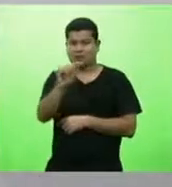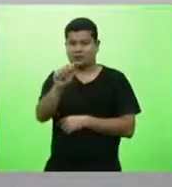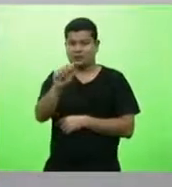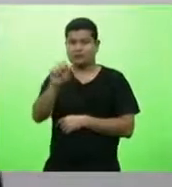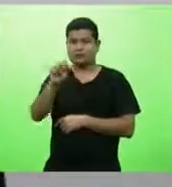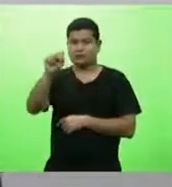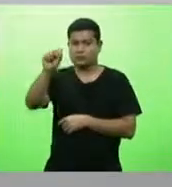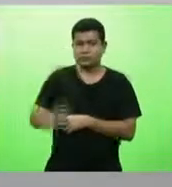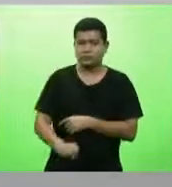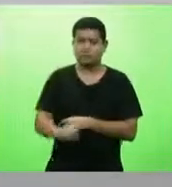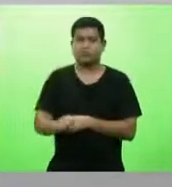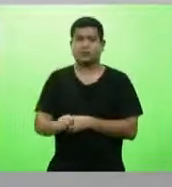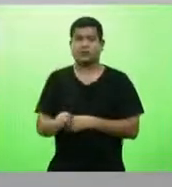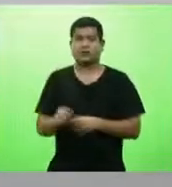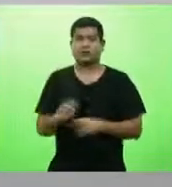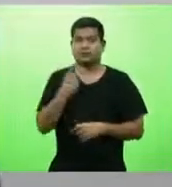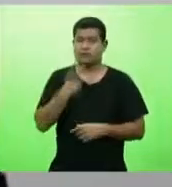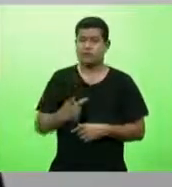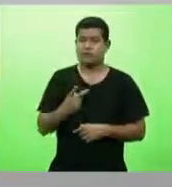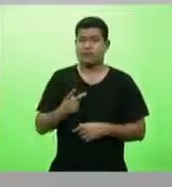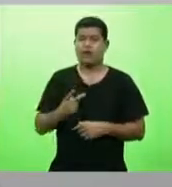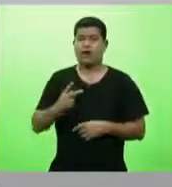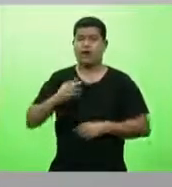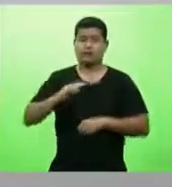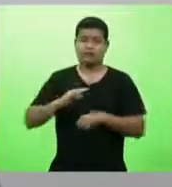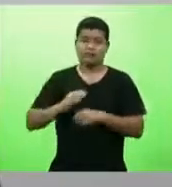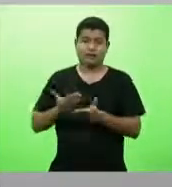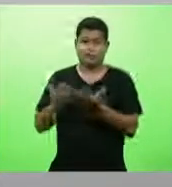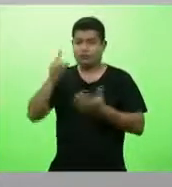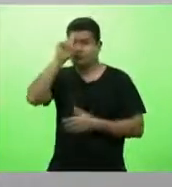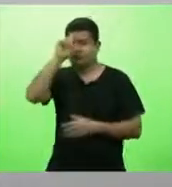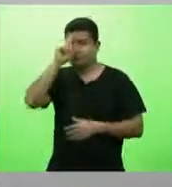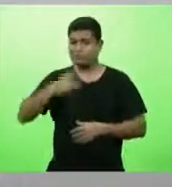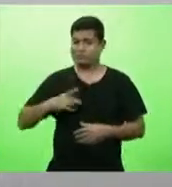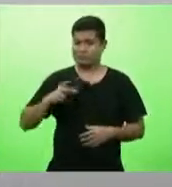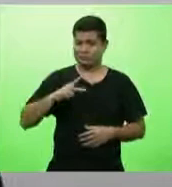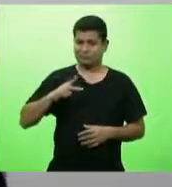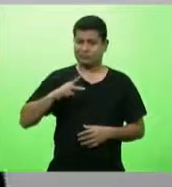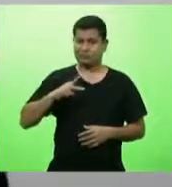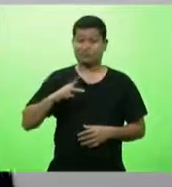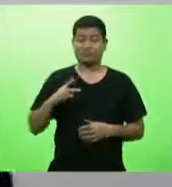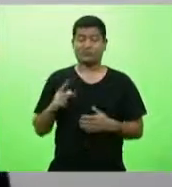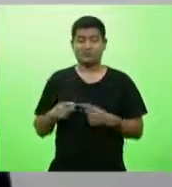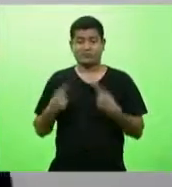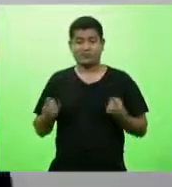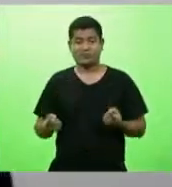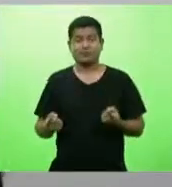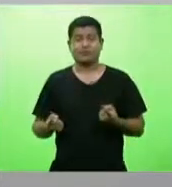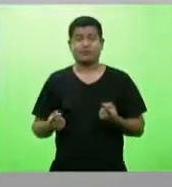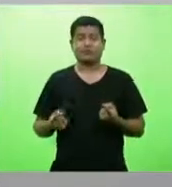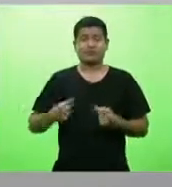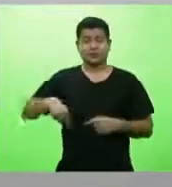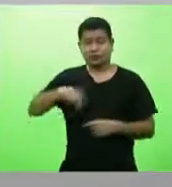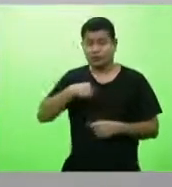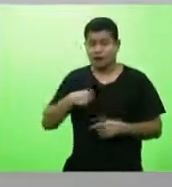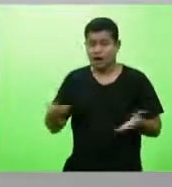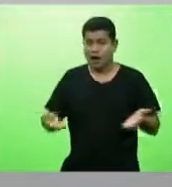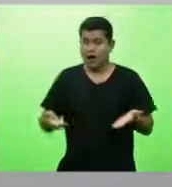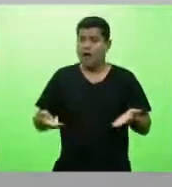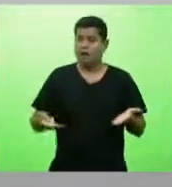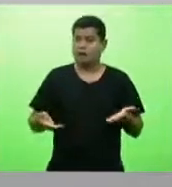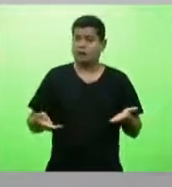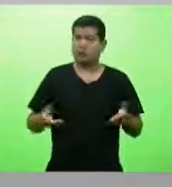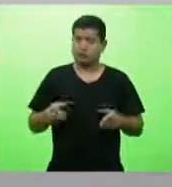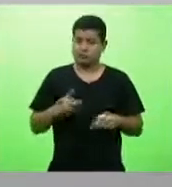aqui hospitais também da área da iniciativa privada, né? Ou seja, nós estamos numa situação realmente